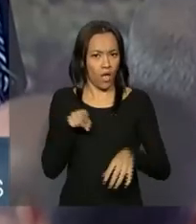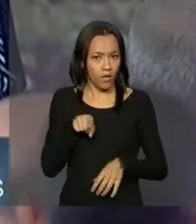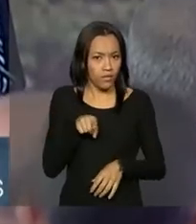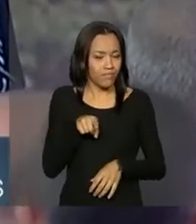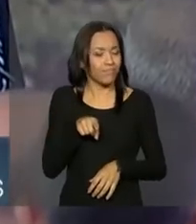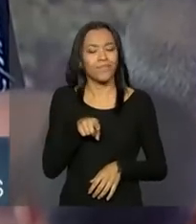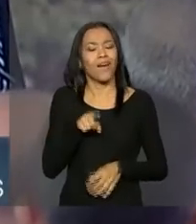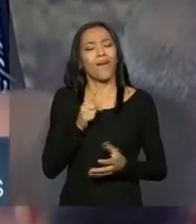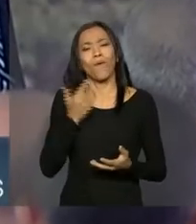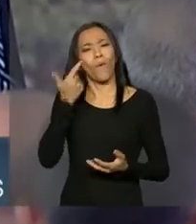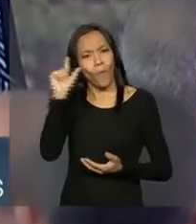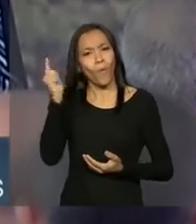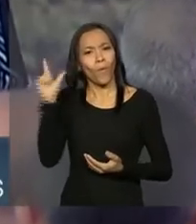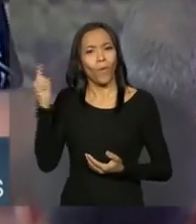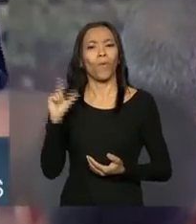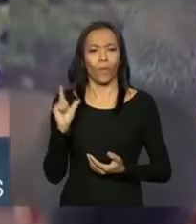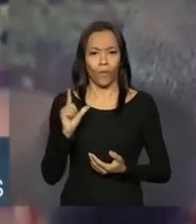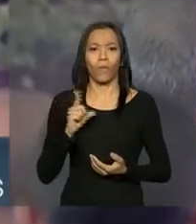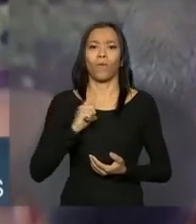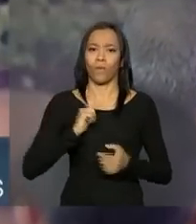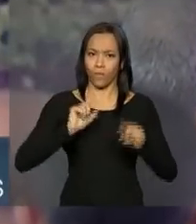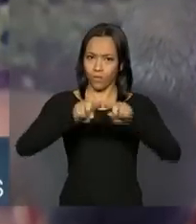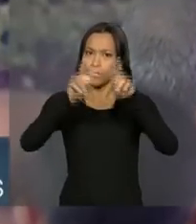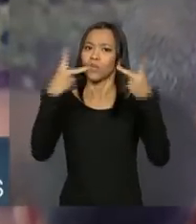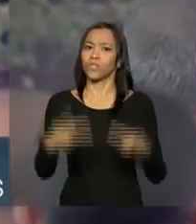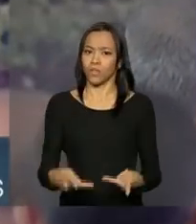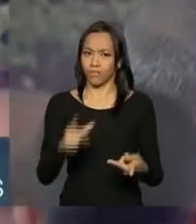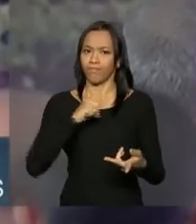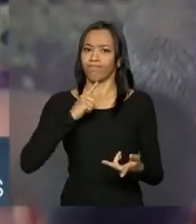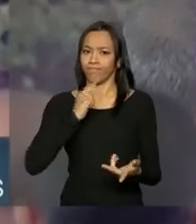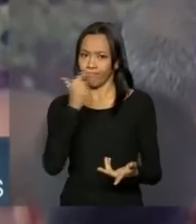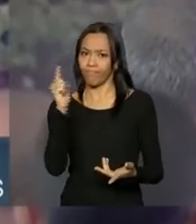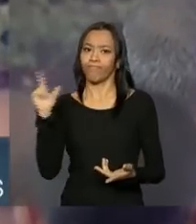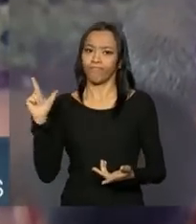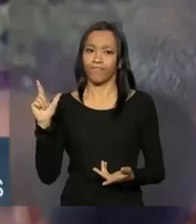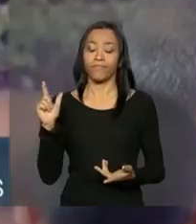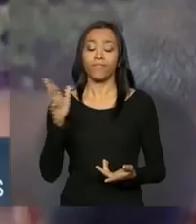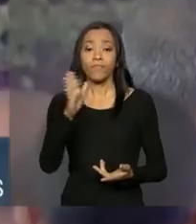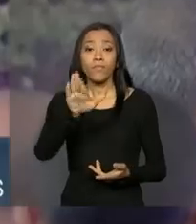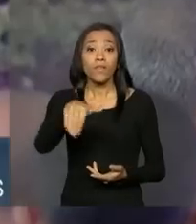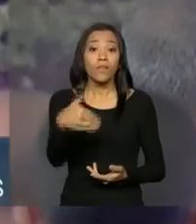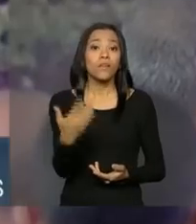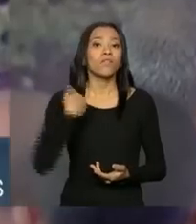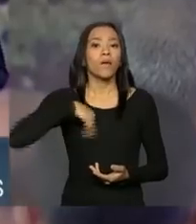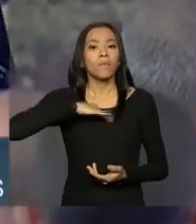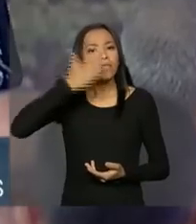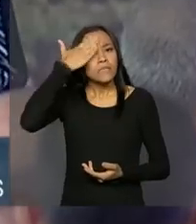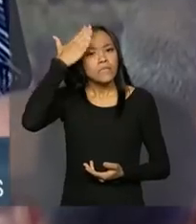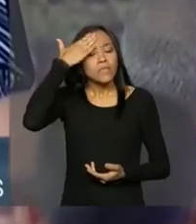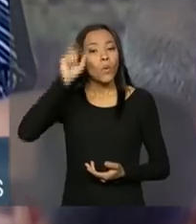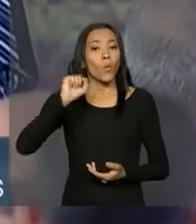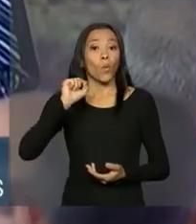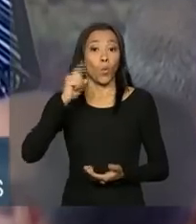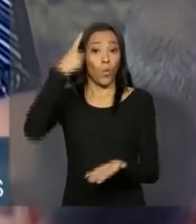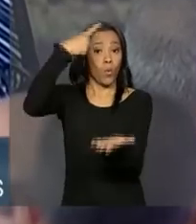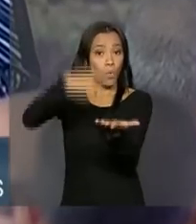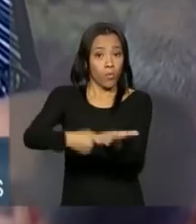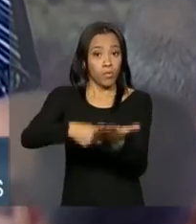mas outros projetos. Na medida em que reconhecemos que o papel das Forças